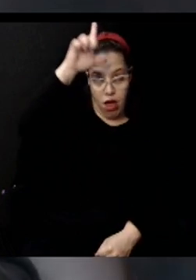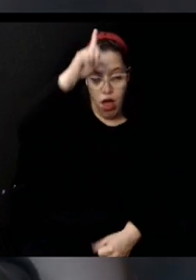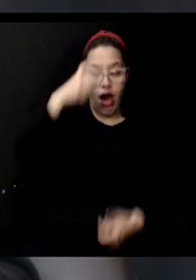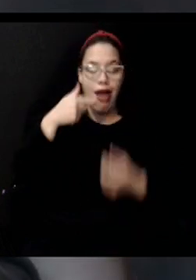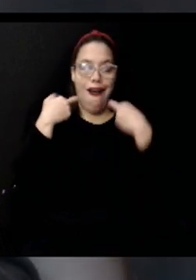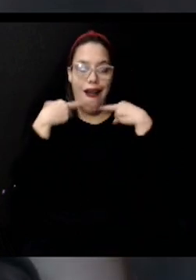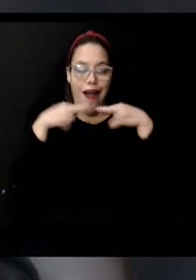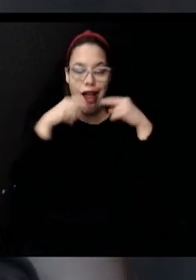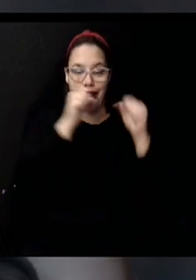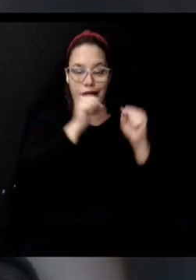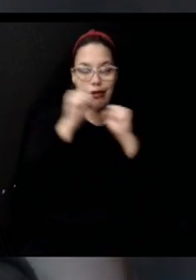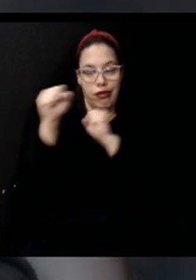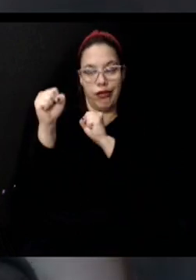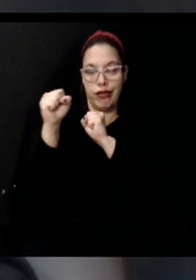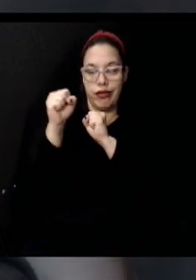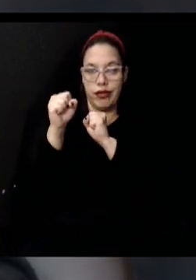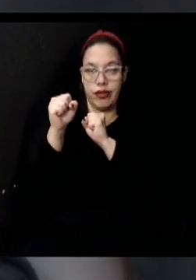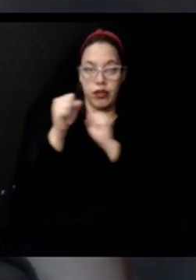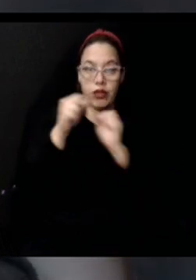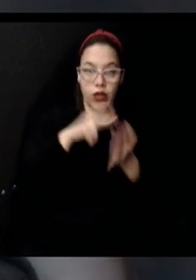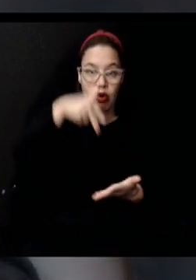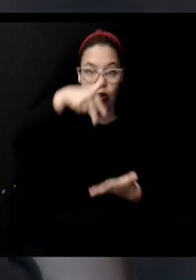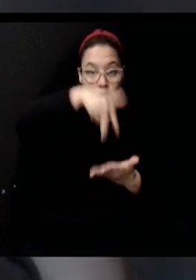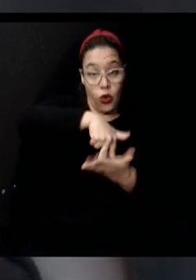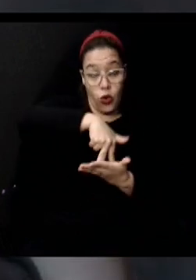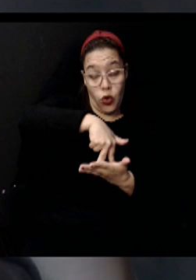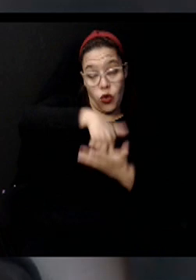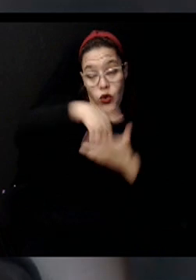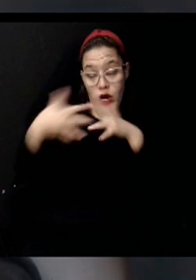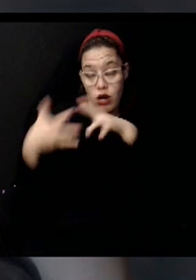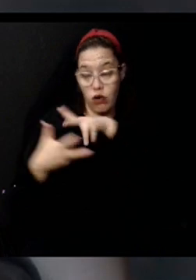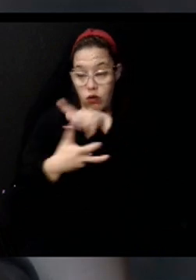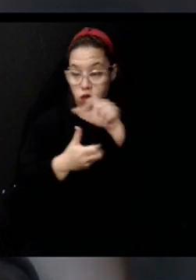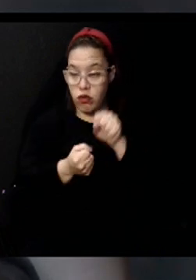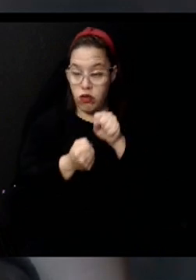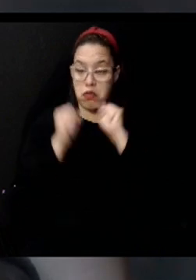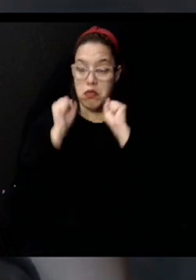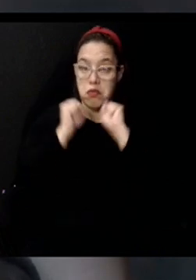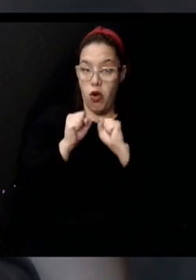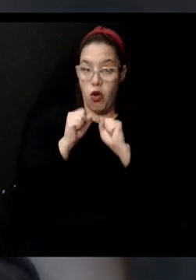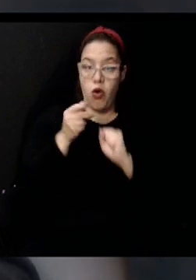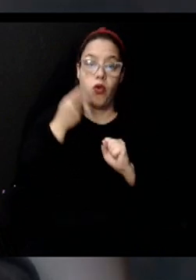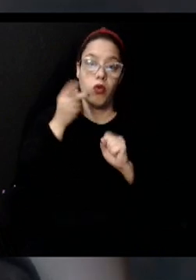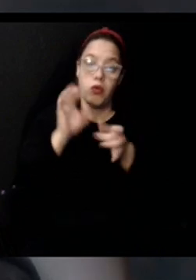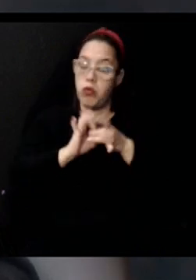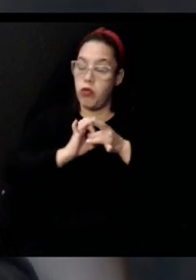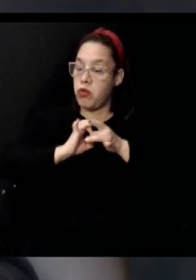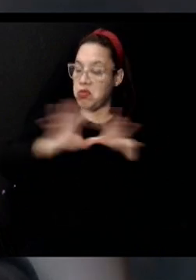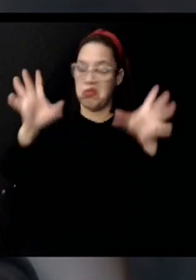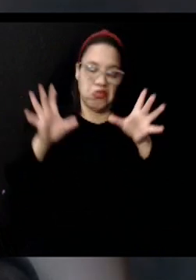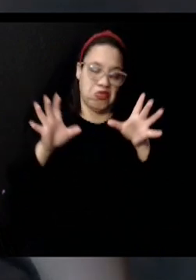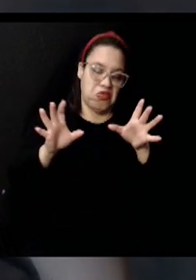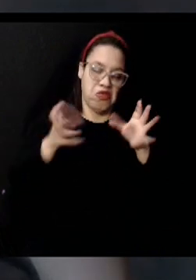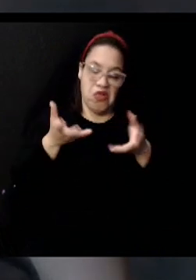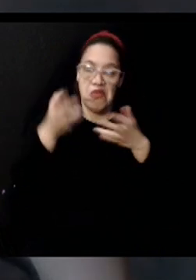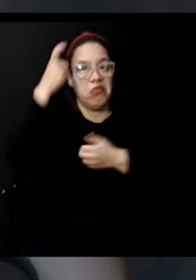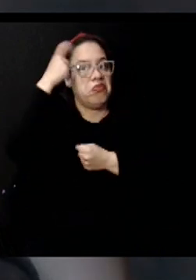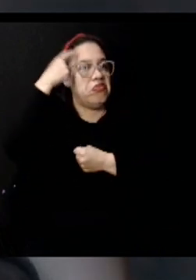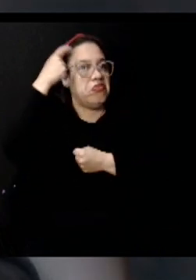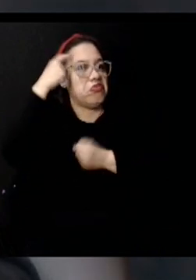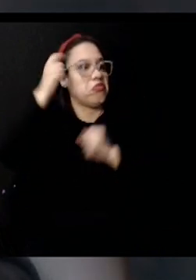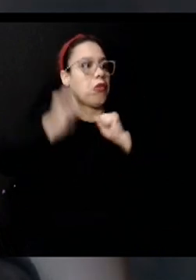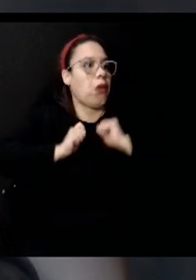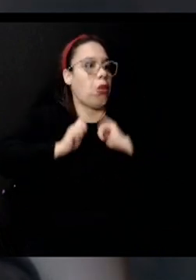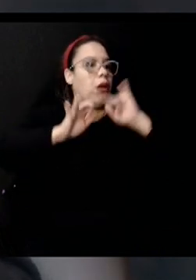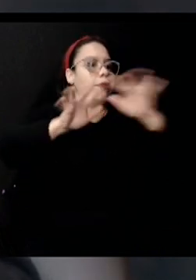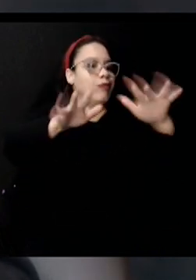pessoa tem de se colocar no mundo. Ela pode falar livremente, ela pode falar o que ela pensa, entendeu? Ela pode Uhum.